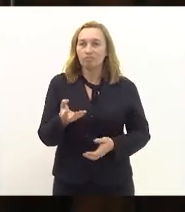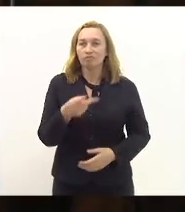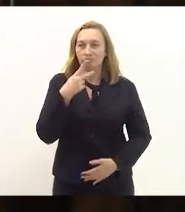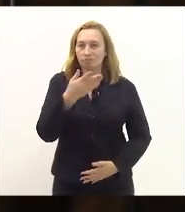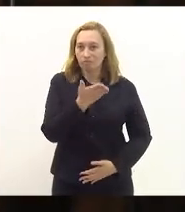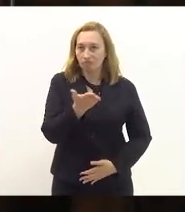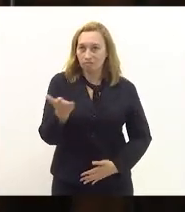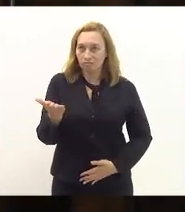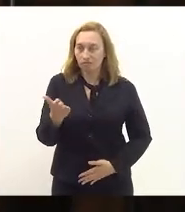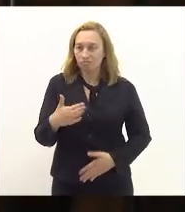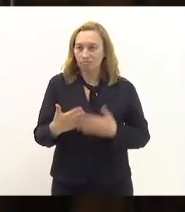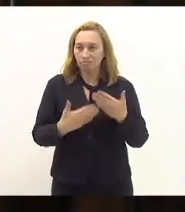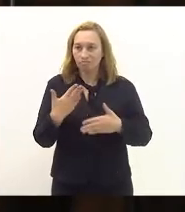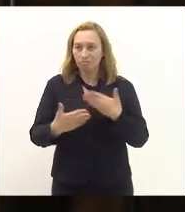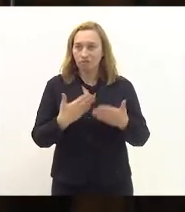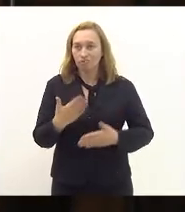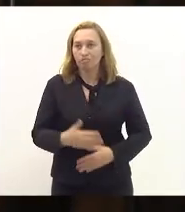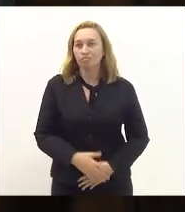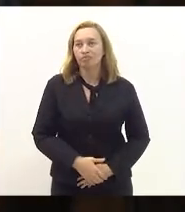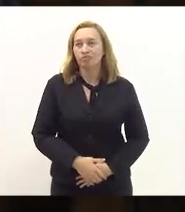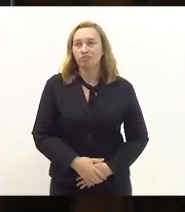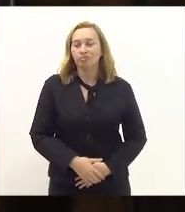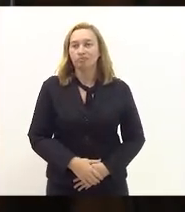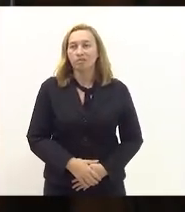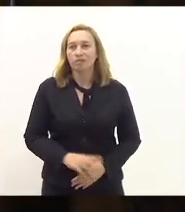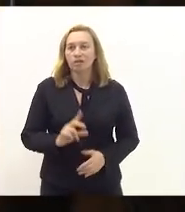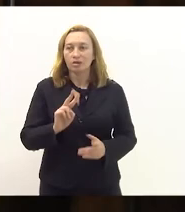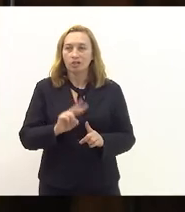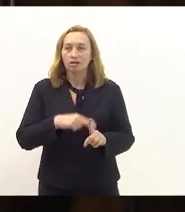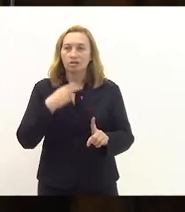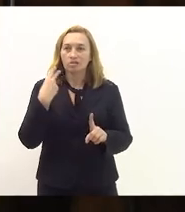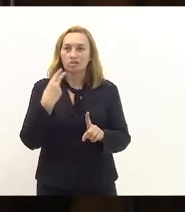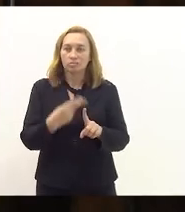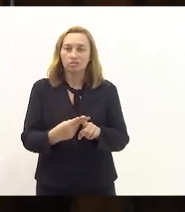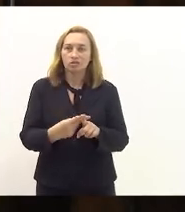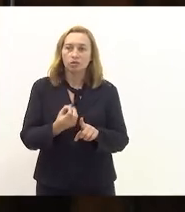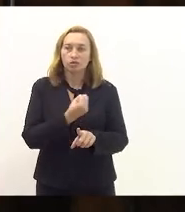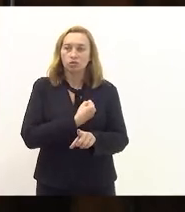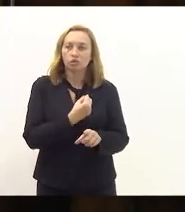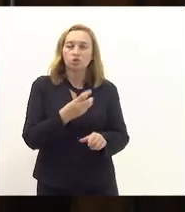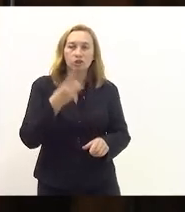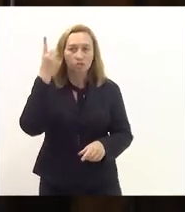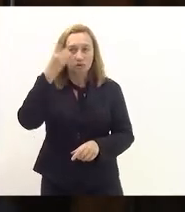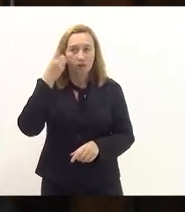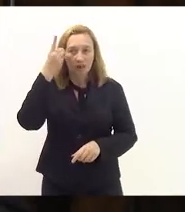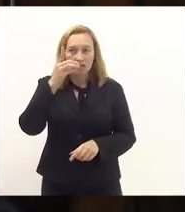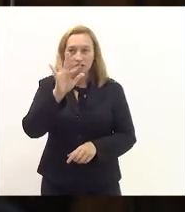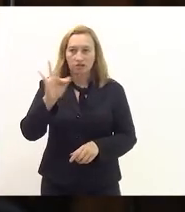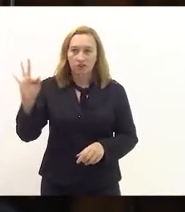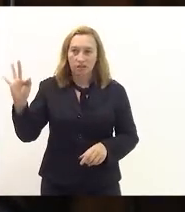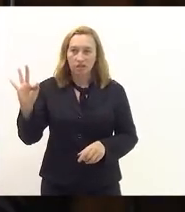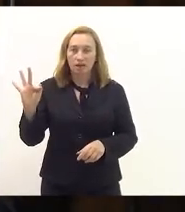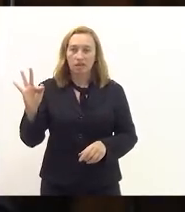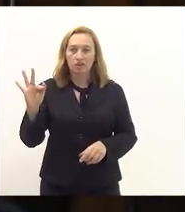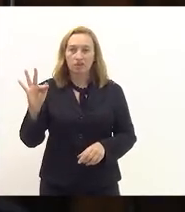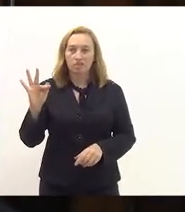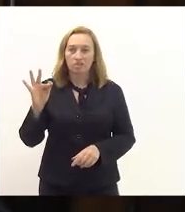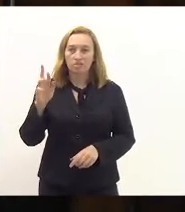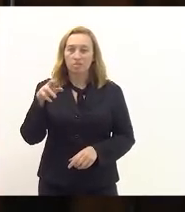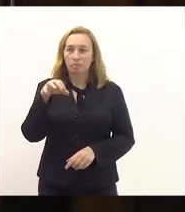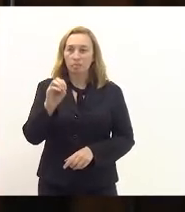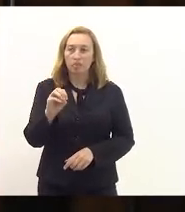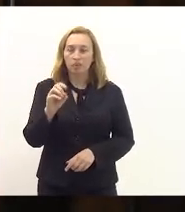vocês com muita convicção, nós vamos dobrar nossa bancada de deputados federais, dobrar Paulo Ramos,